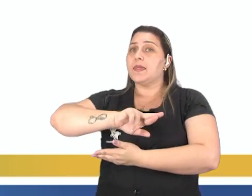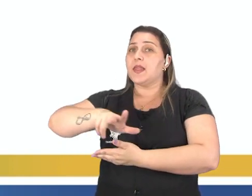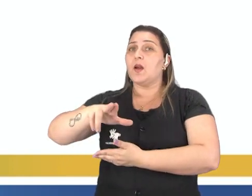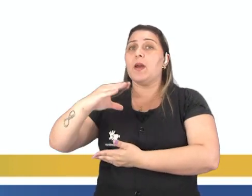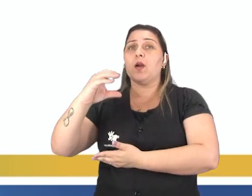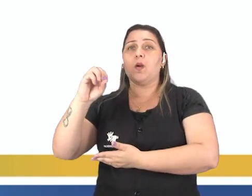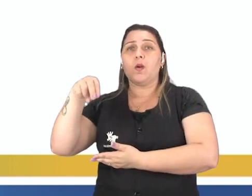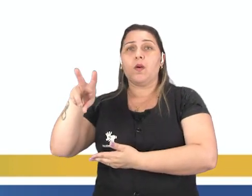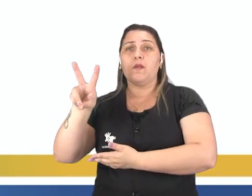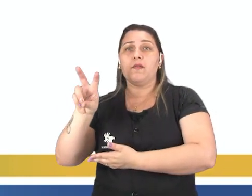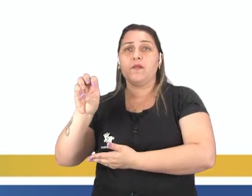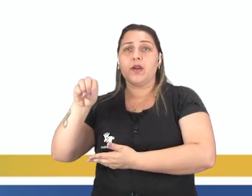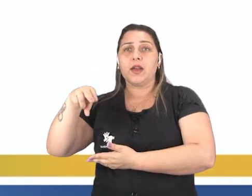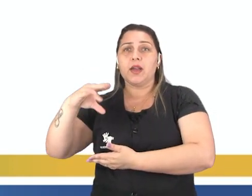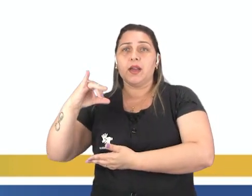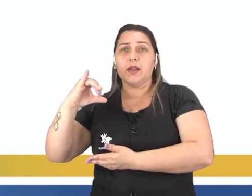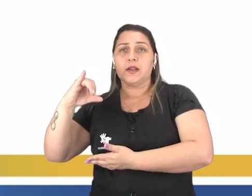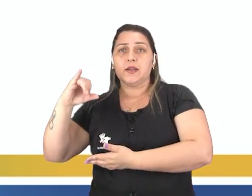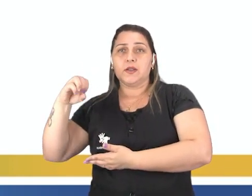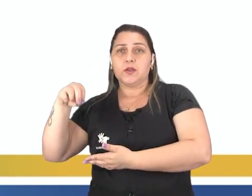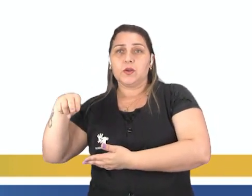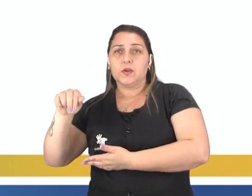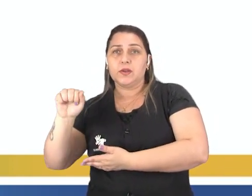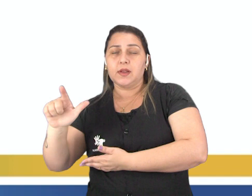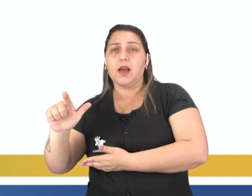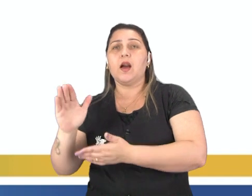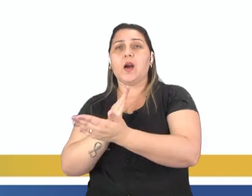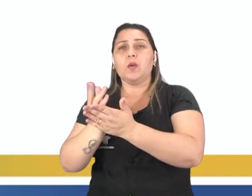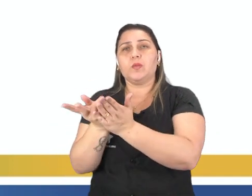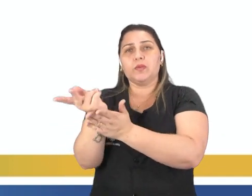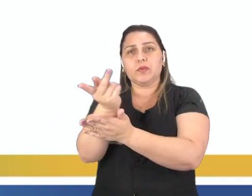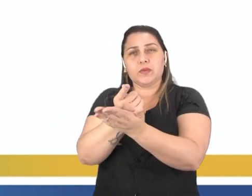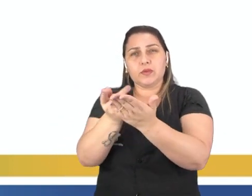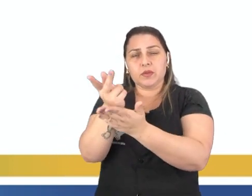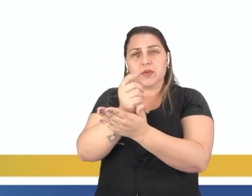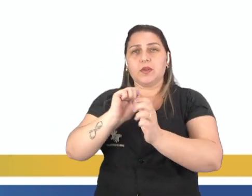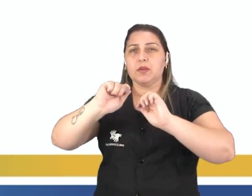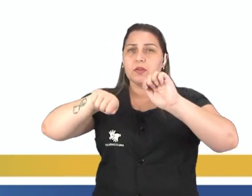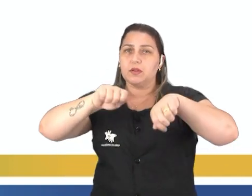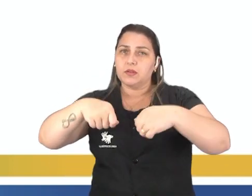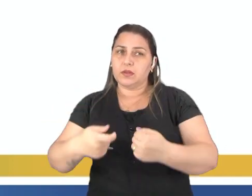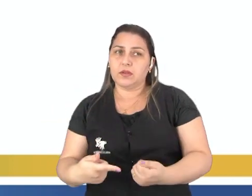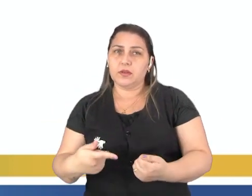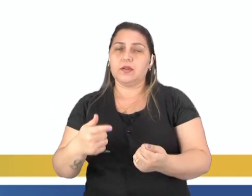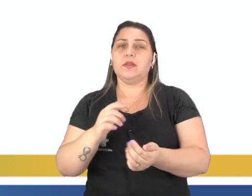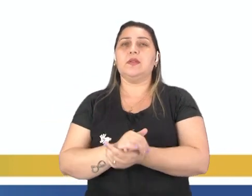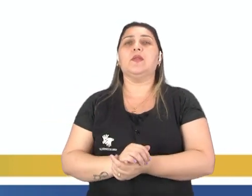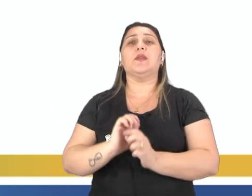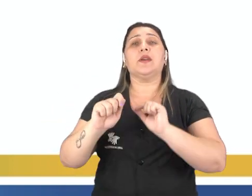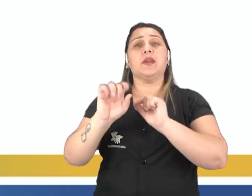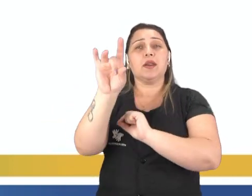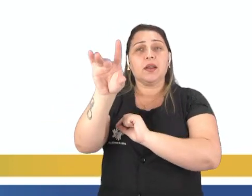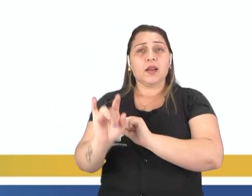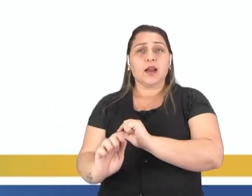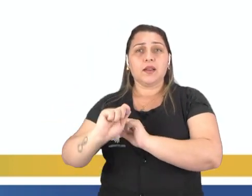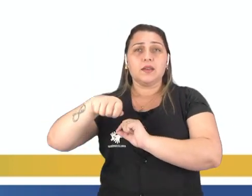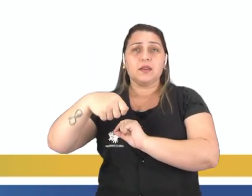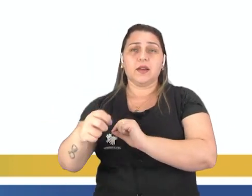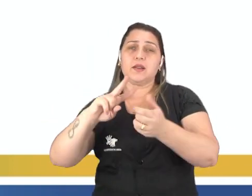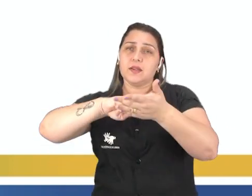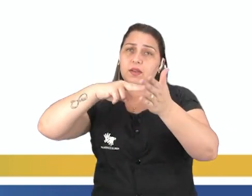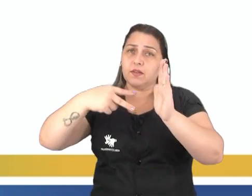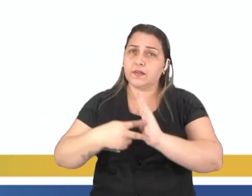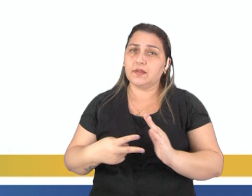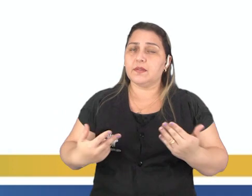convencional, onde a gente tem as linhas, alguns desenhozinhos, símbolozinhos e o que cada símbolo